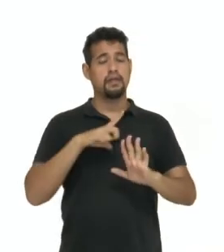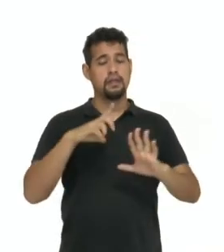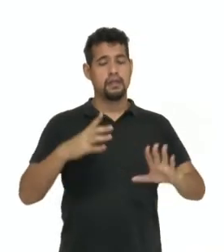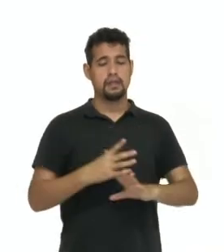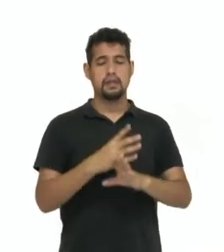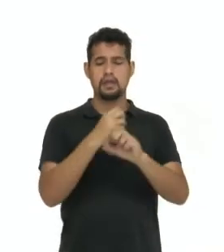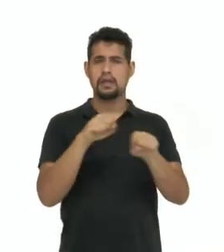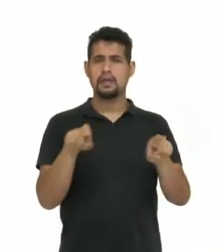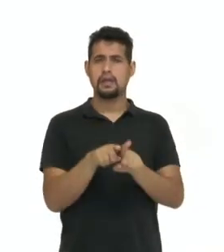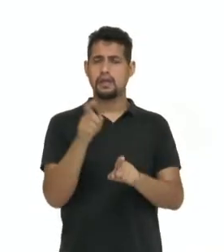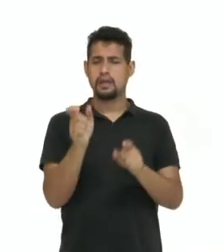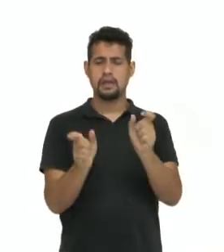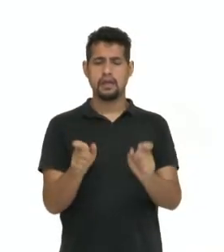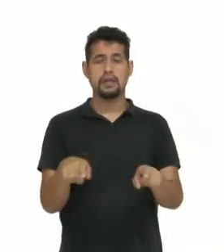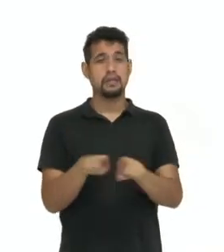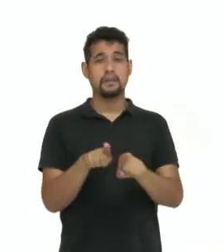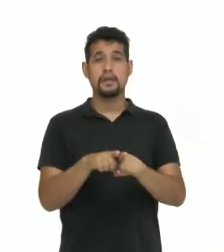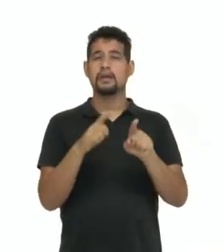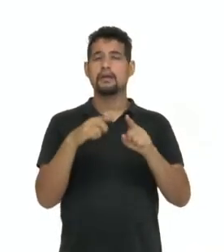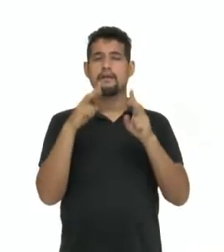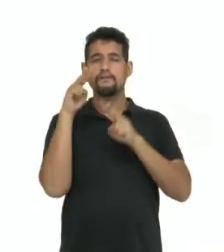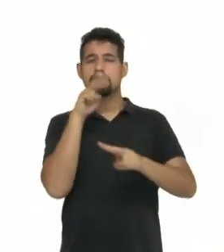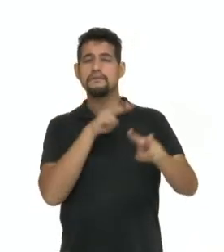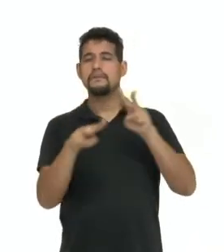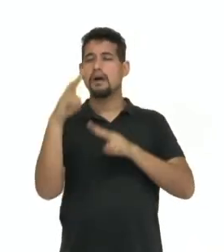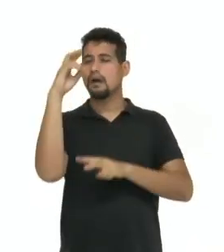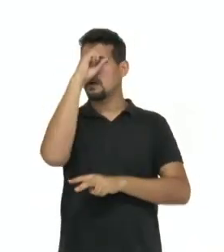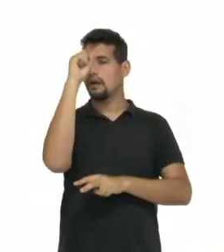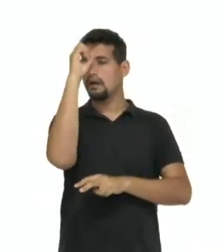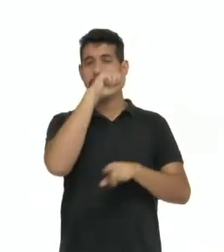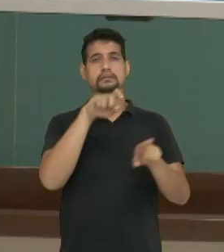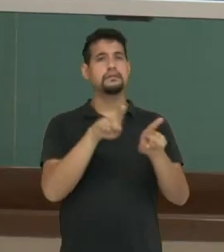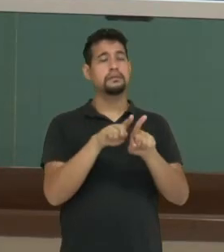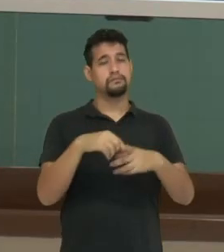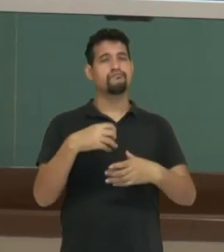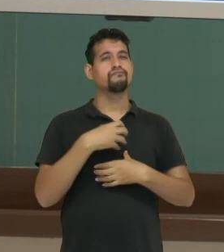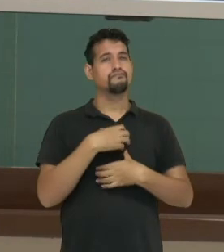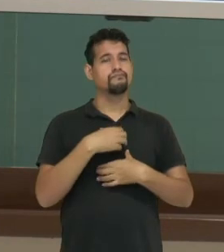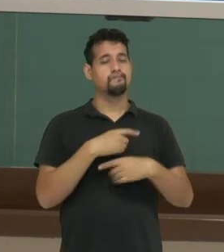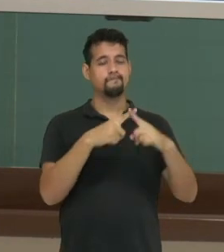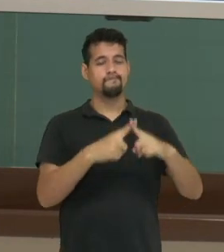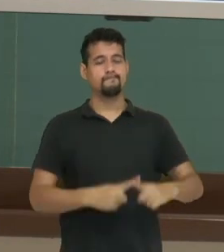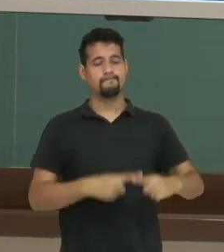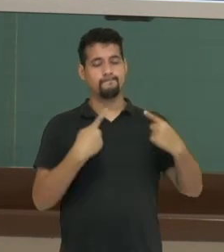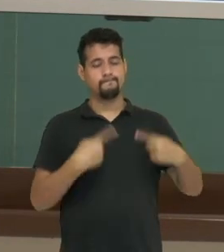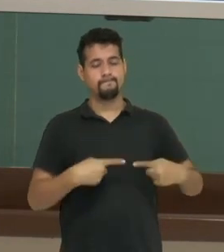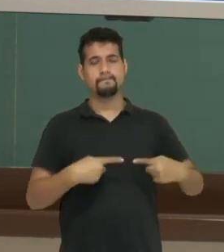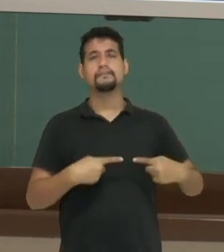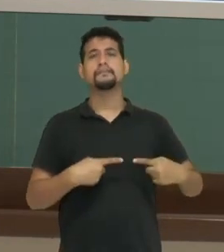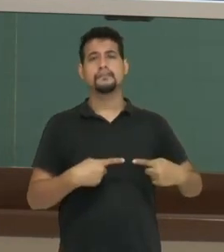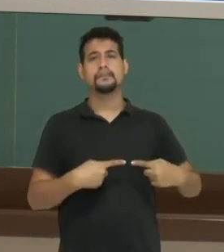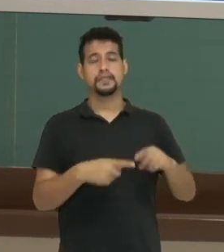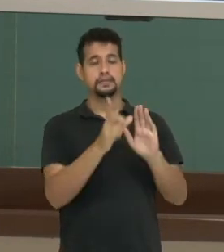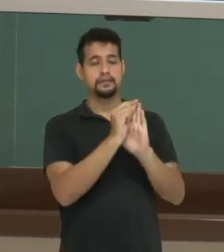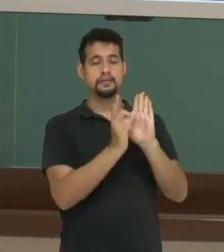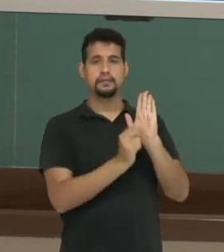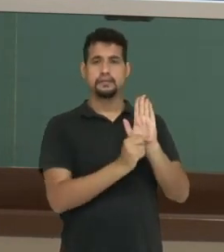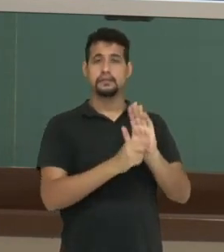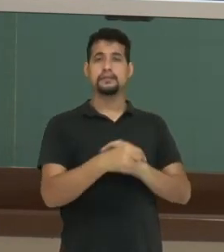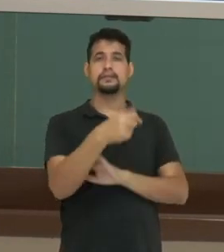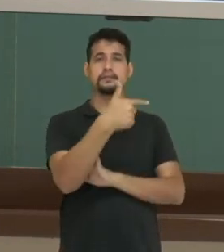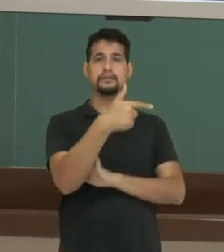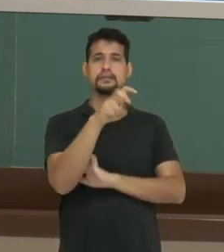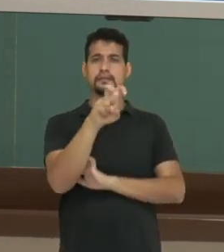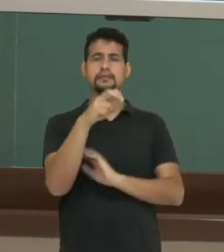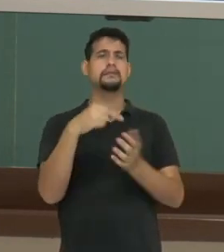pontua, que caracteriza, que norteia, então, esse tipo de competição. No artigo